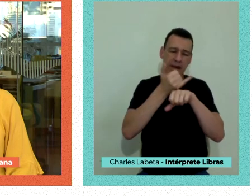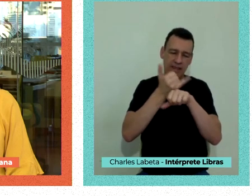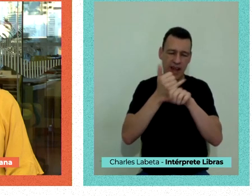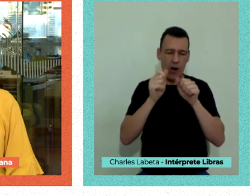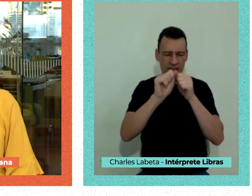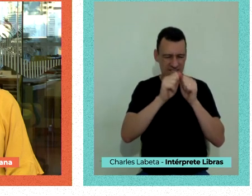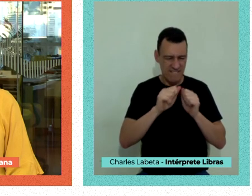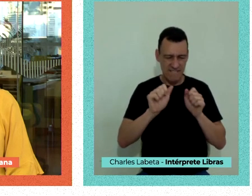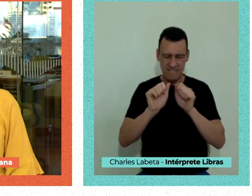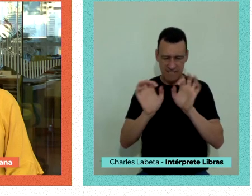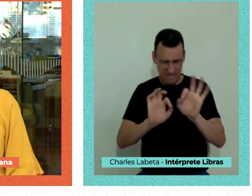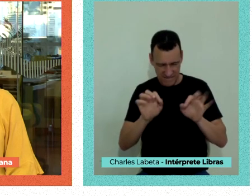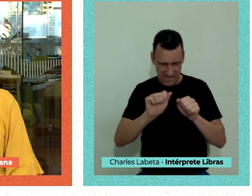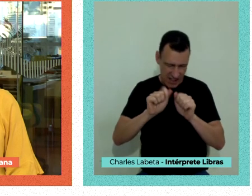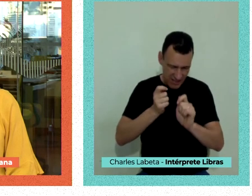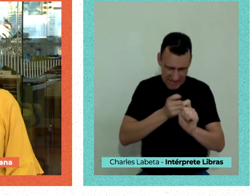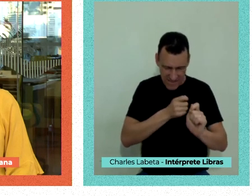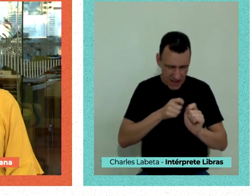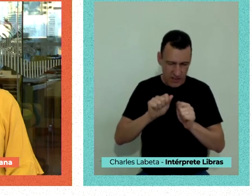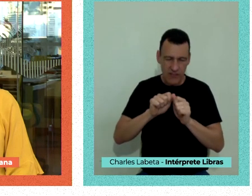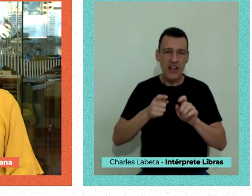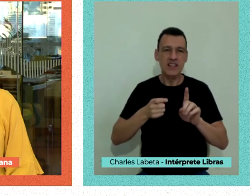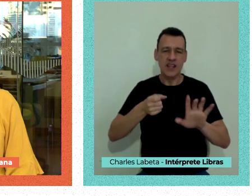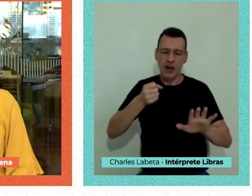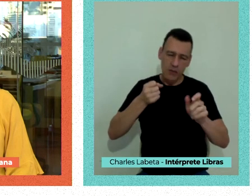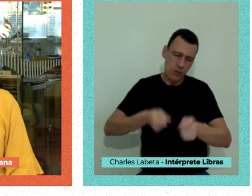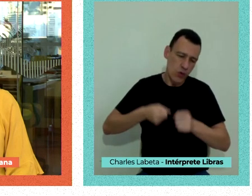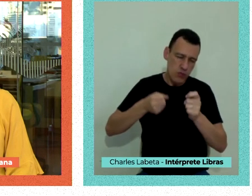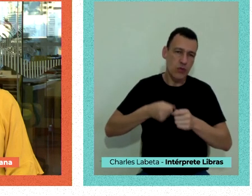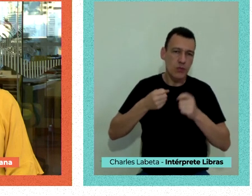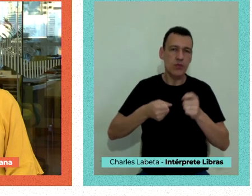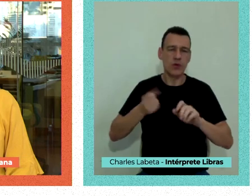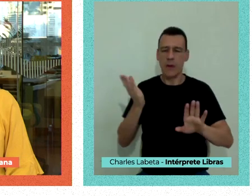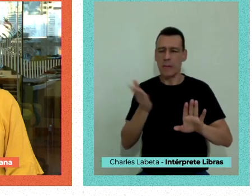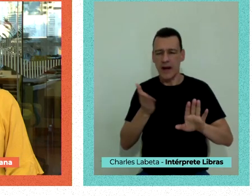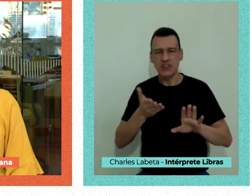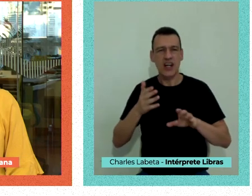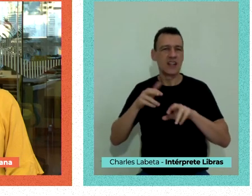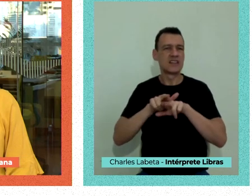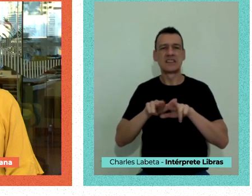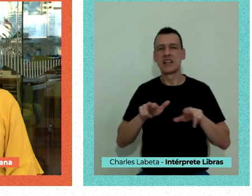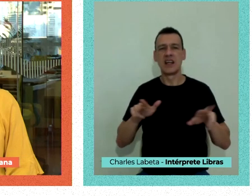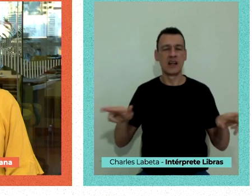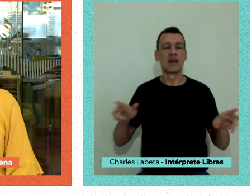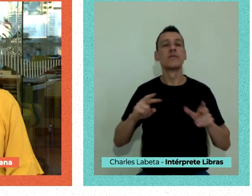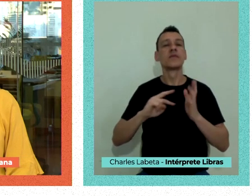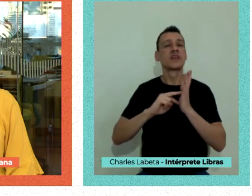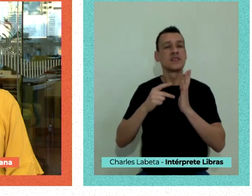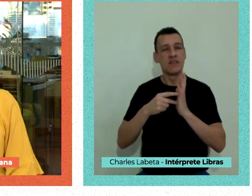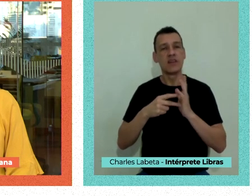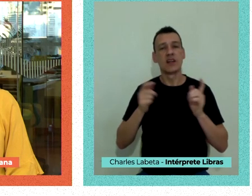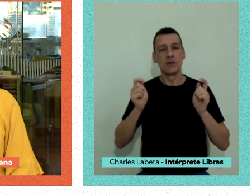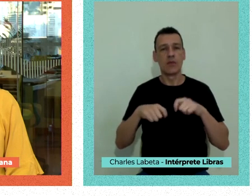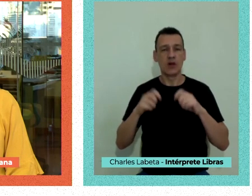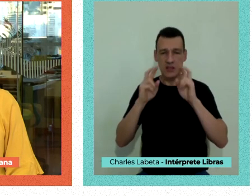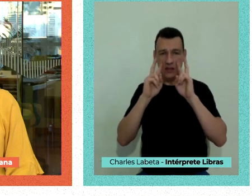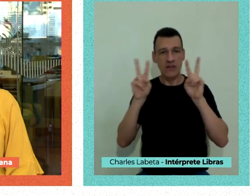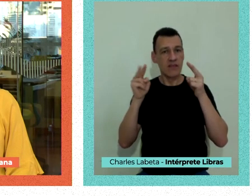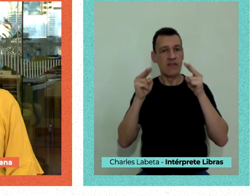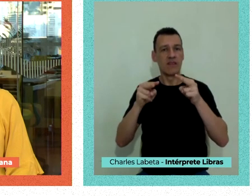e machados, que de alguma forma ampliaram a nova forma de se olhar e mesmo de trabalhar